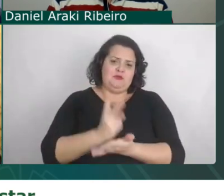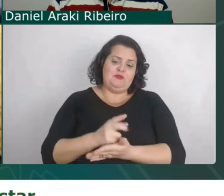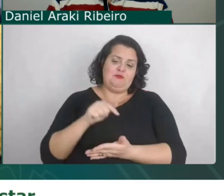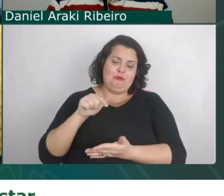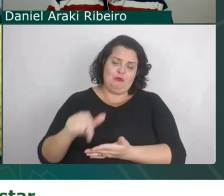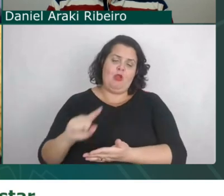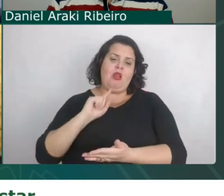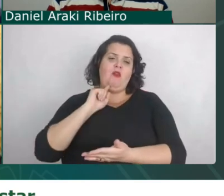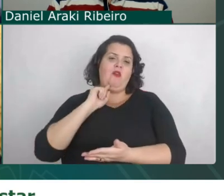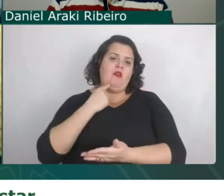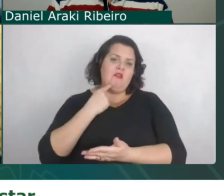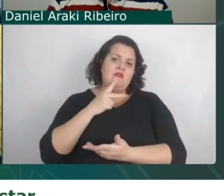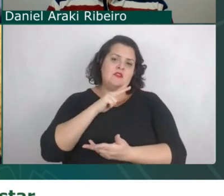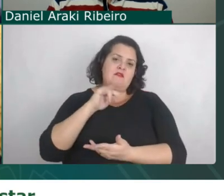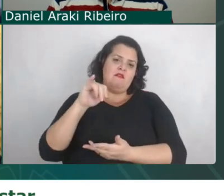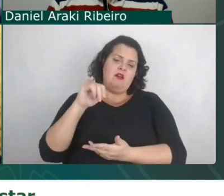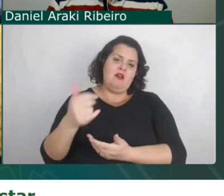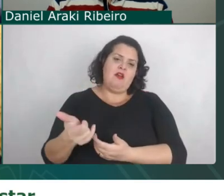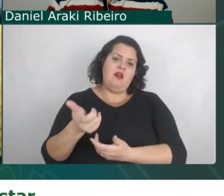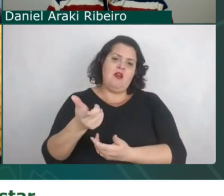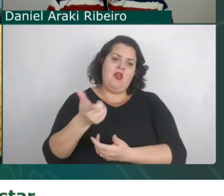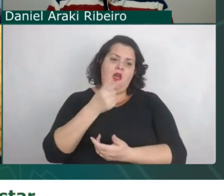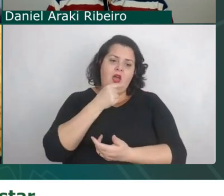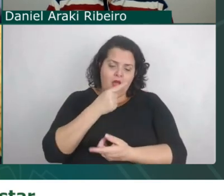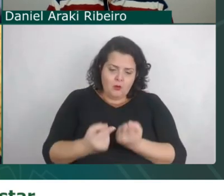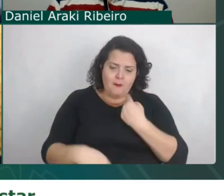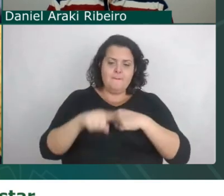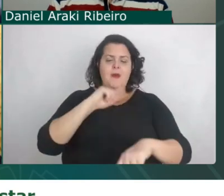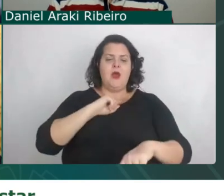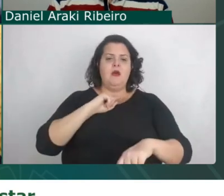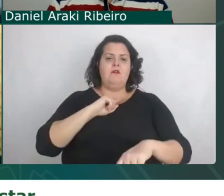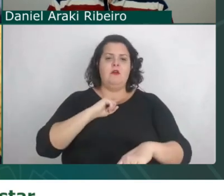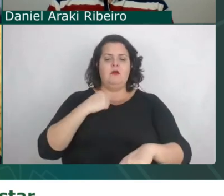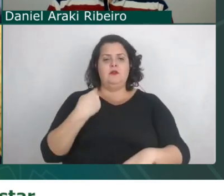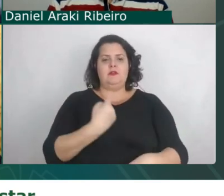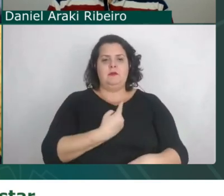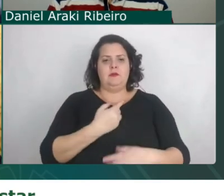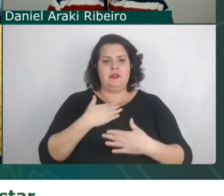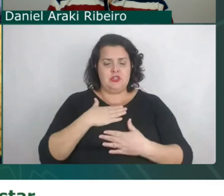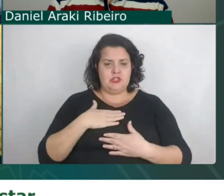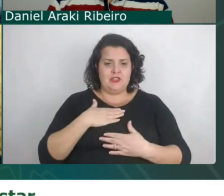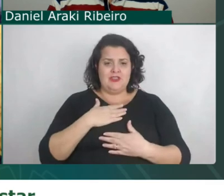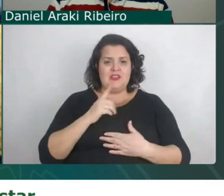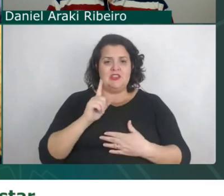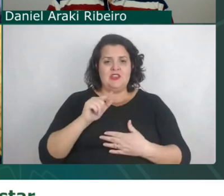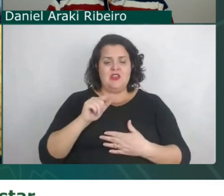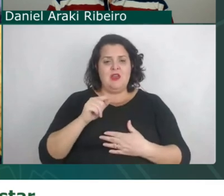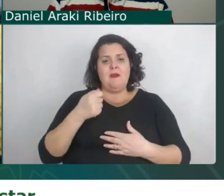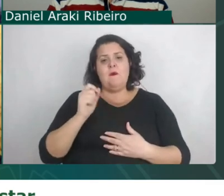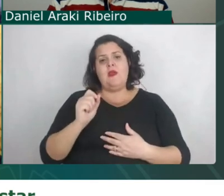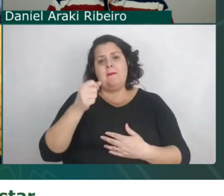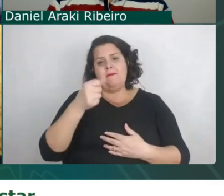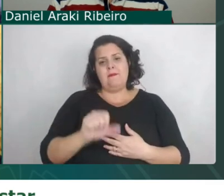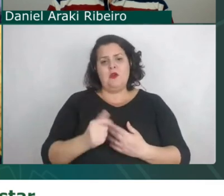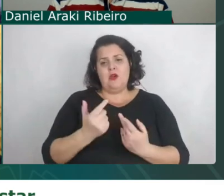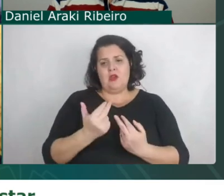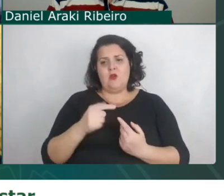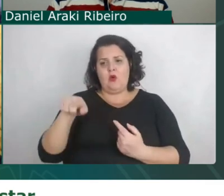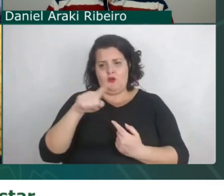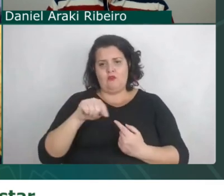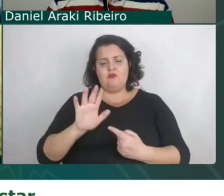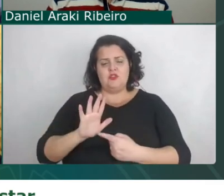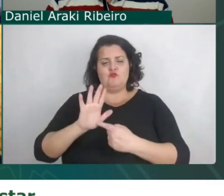aí volta para nós, né, de uma maneira, às vezes até numa concentração, como eu vi na apresentação de vocês,